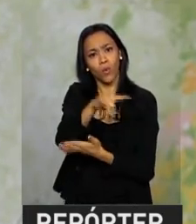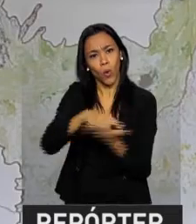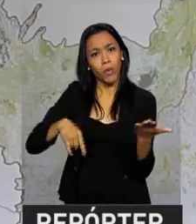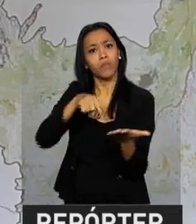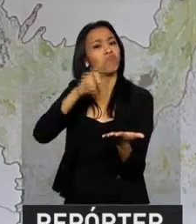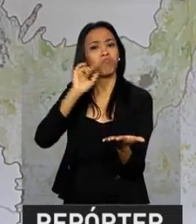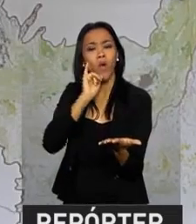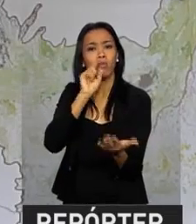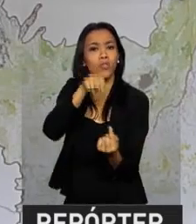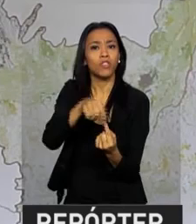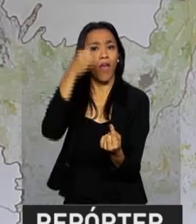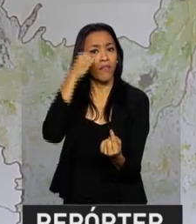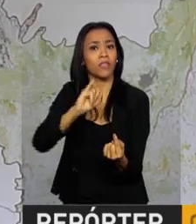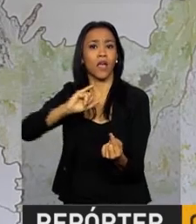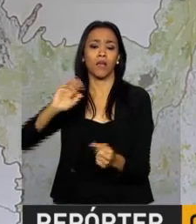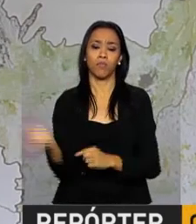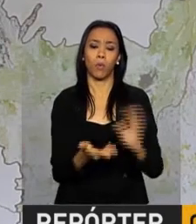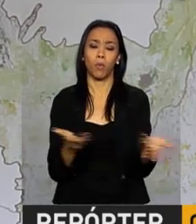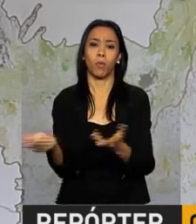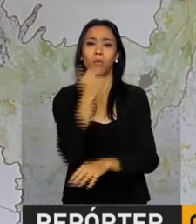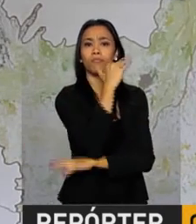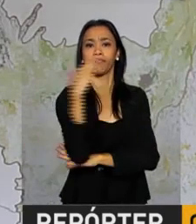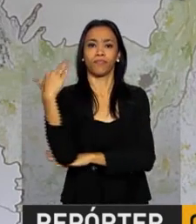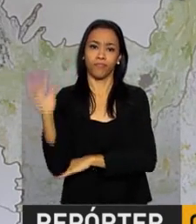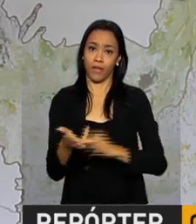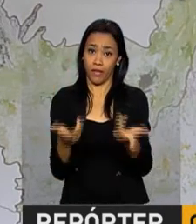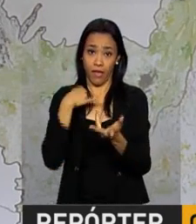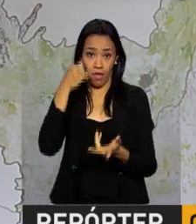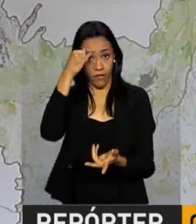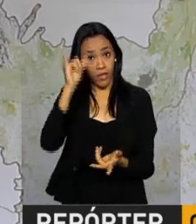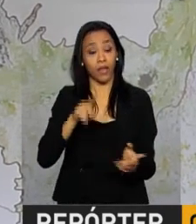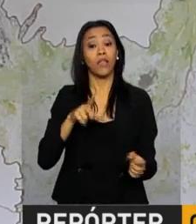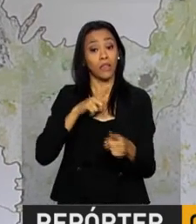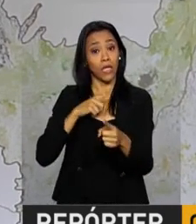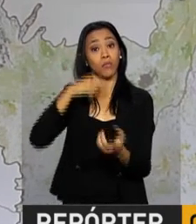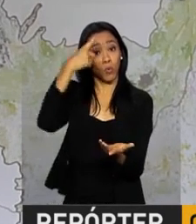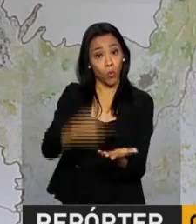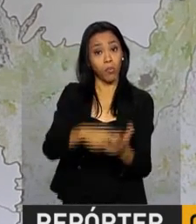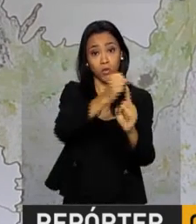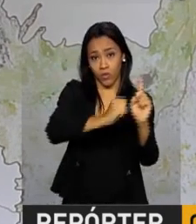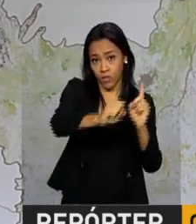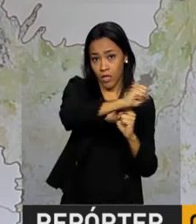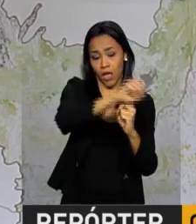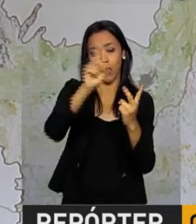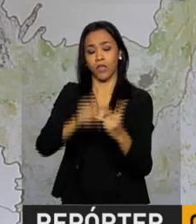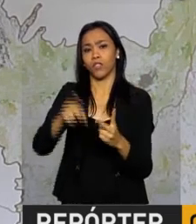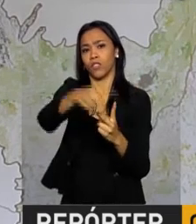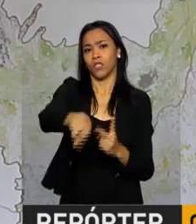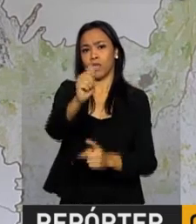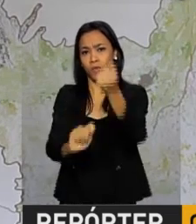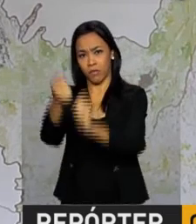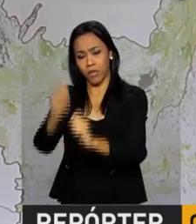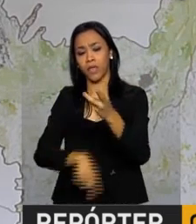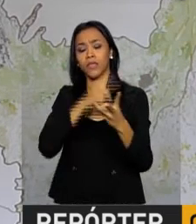na área. A gente tem um compromisso firmado tanto pela sociedade civil quanto pelas organizações produtivas, mediado pelo governo